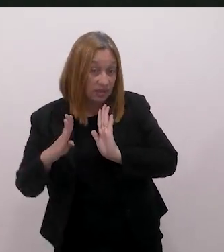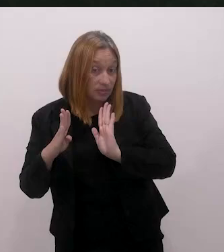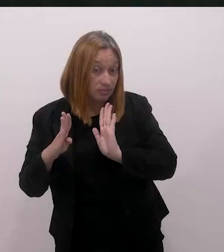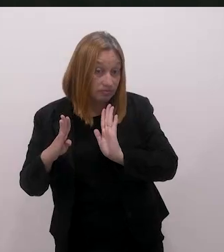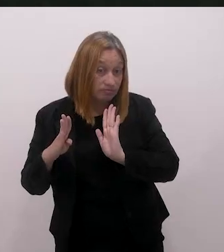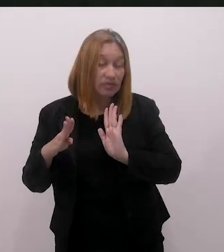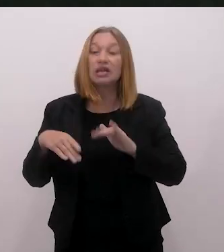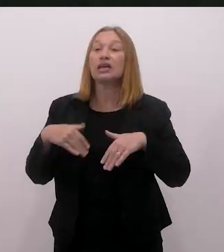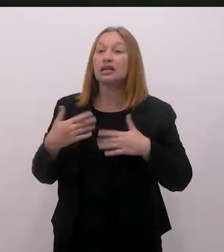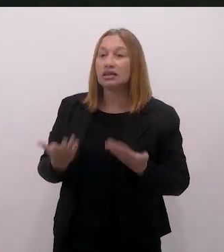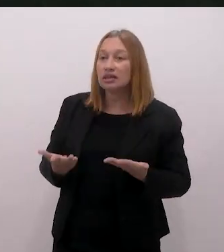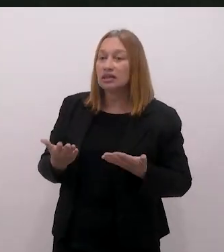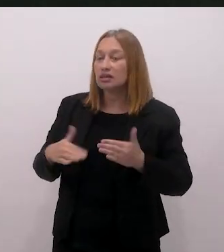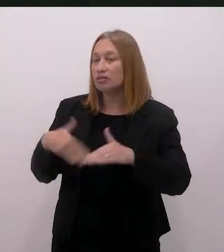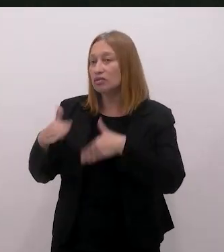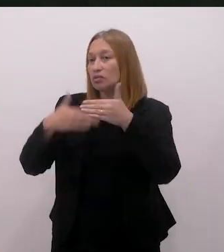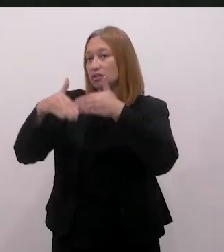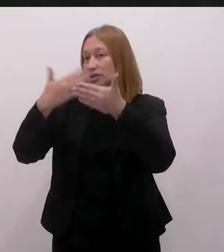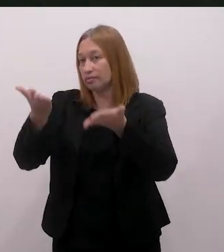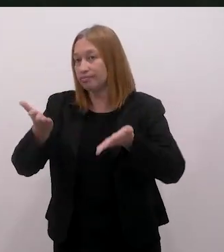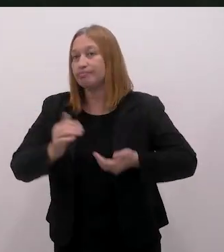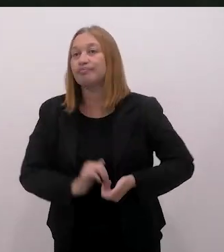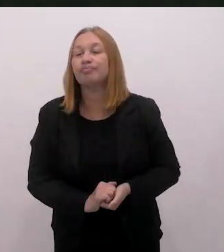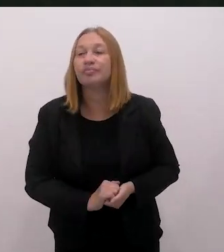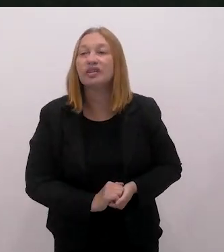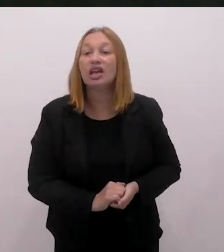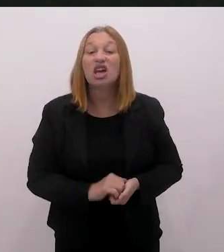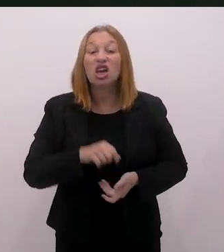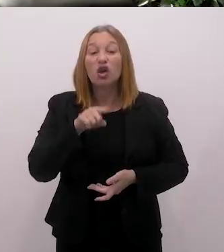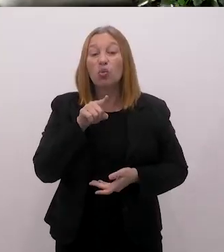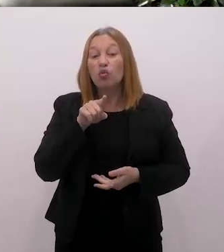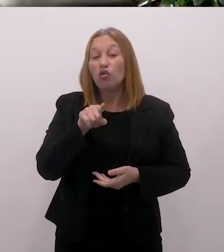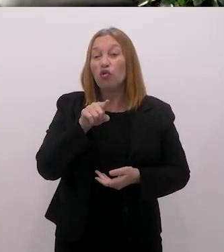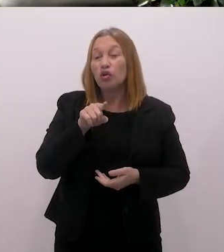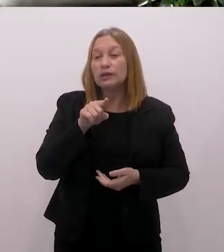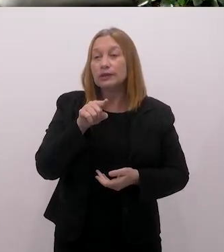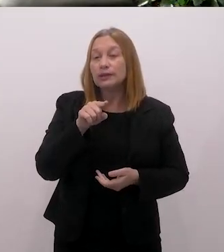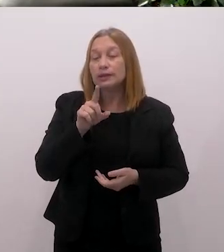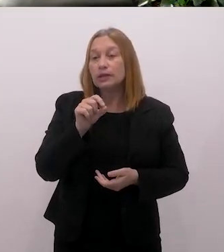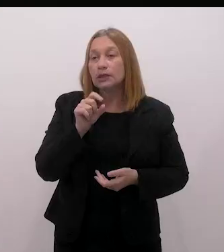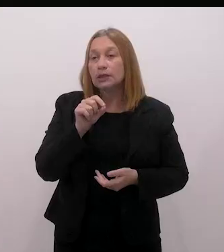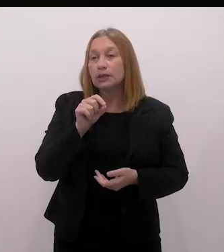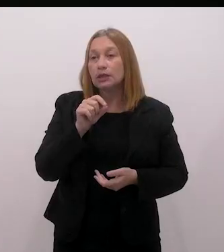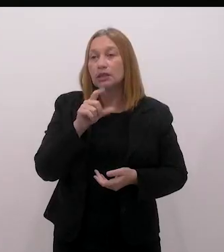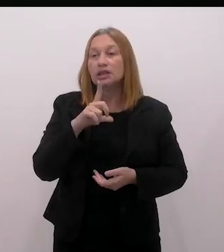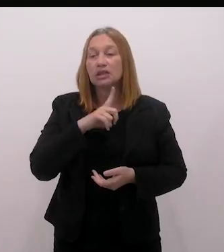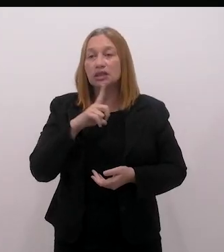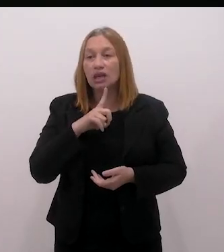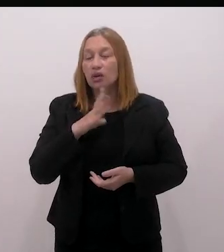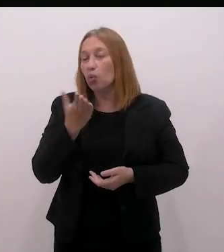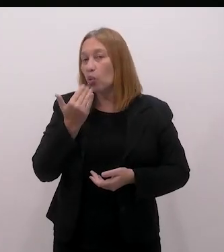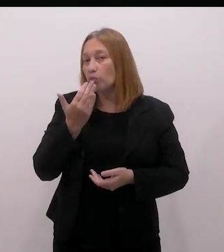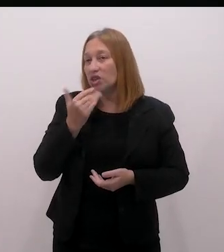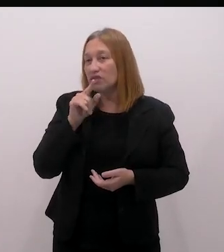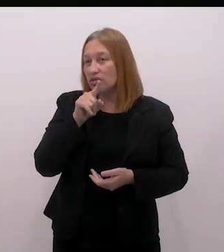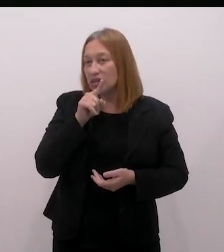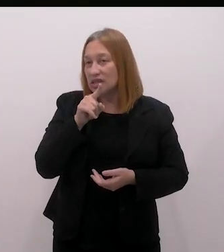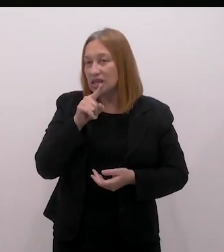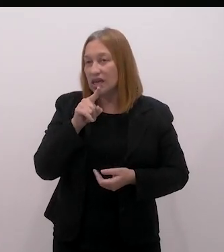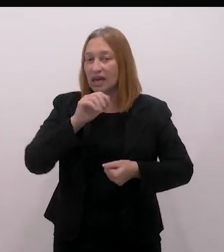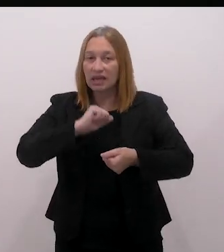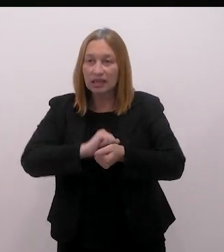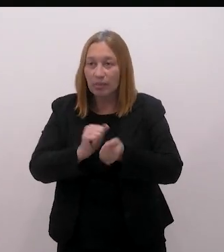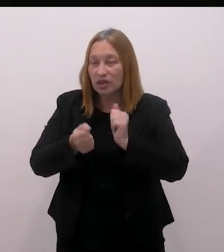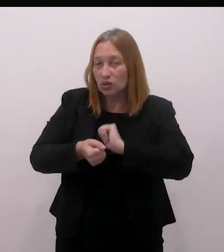daqui do Brasil. Olha! Entendeu? Aí vai a evolução. E o que você... Tipo assim, existe algum prato que